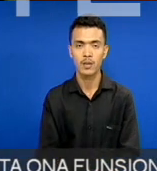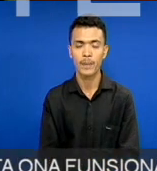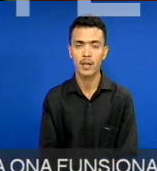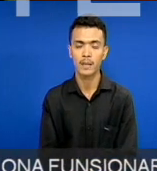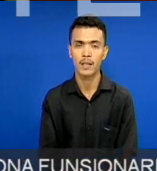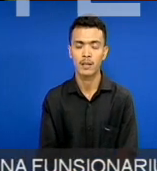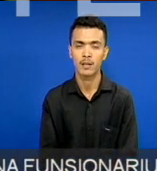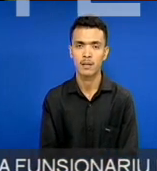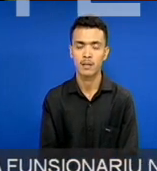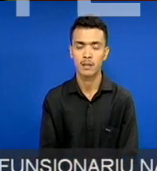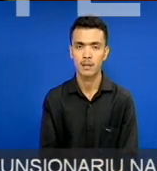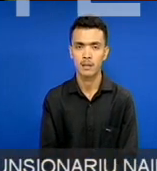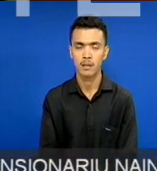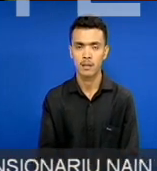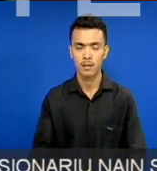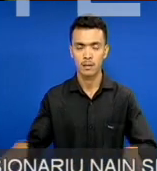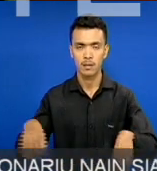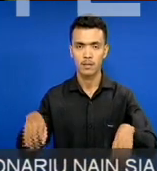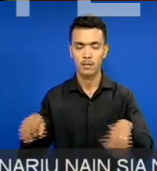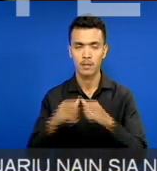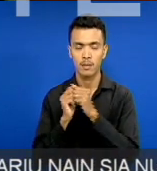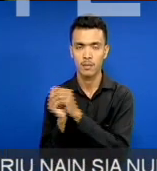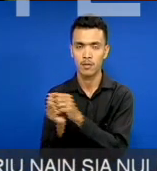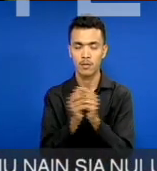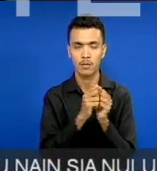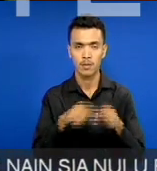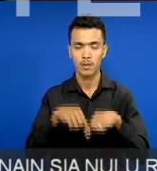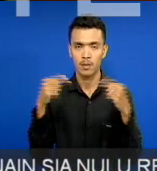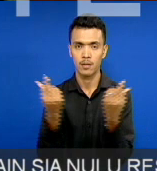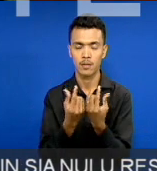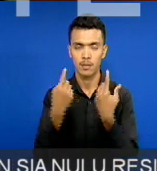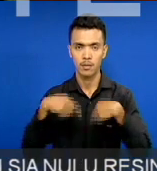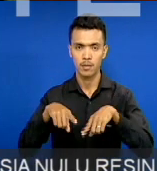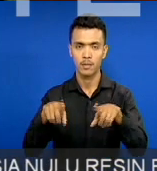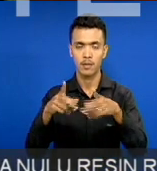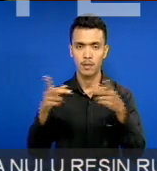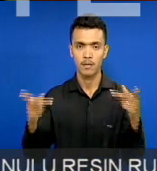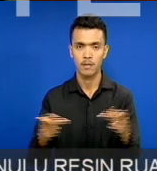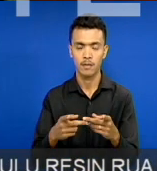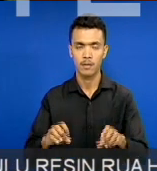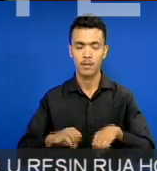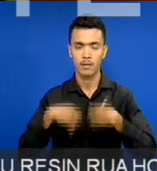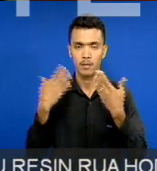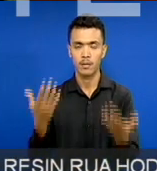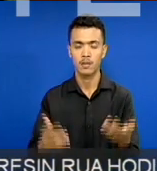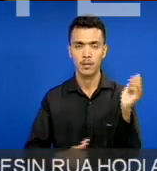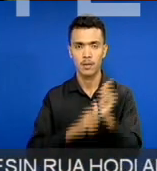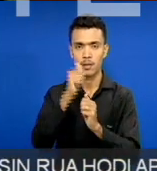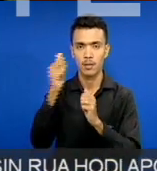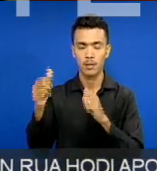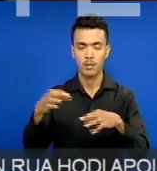que a parte de telepe mos na fatin serviço Macaí e a equipa técnico sira continua a ir a terreno o instante bele fosse socialização